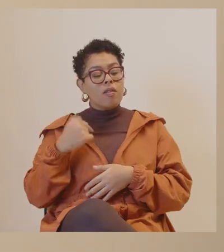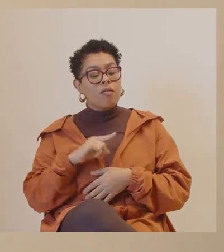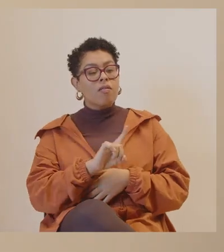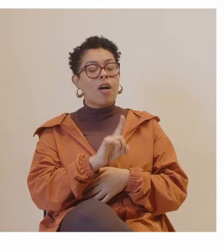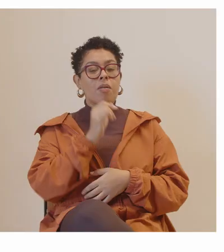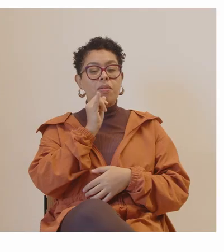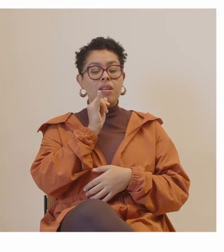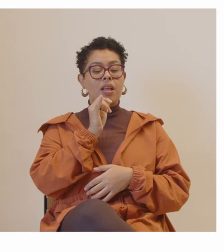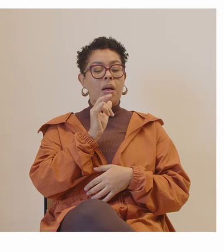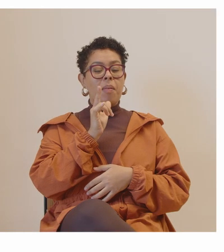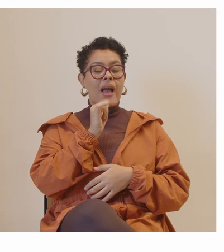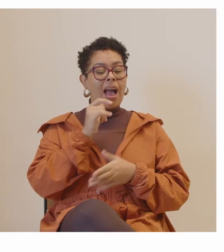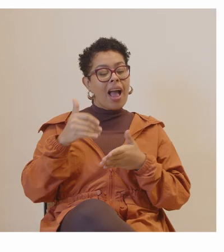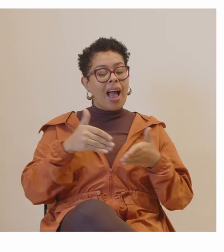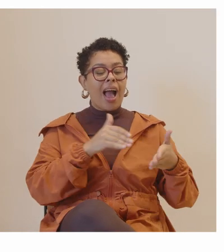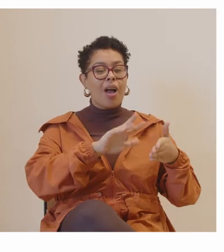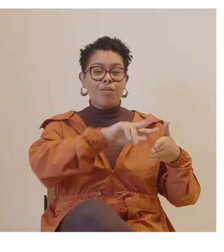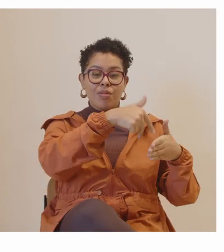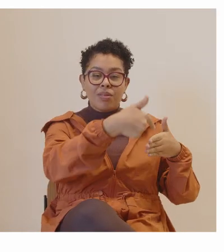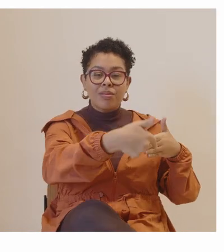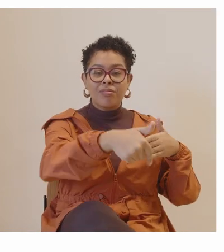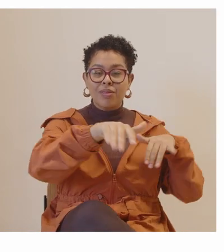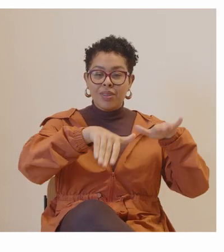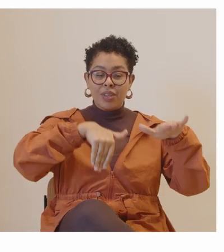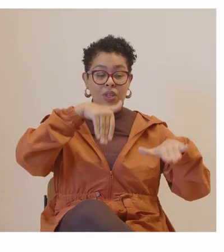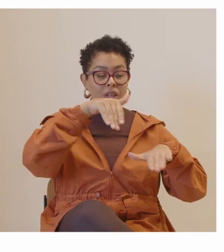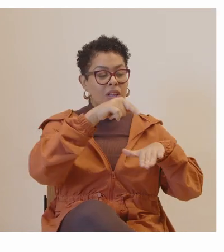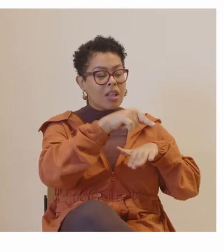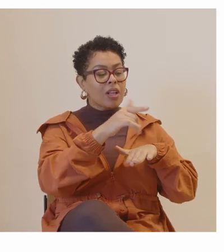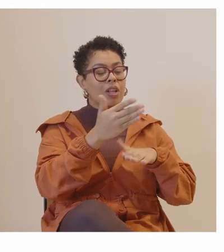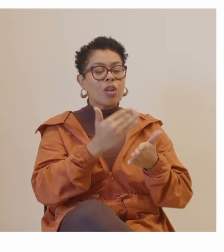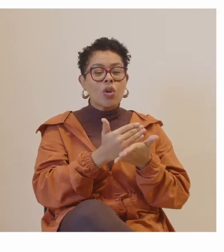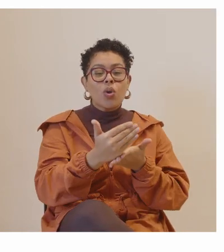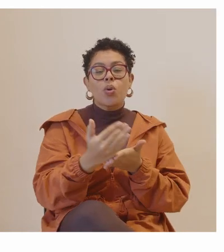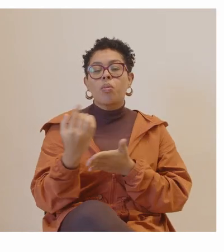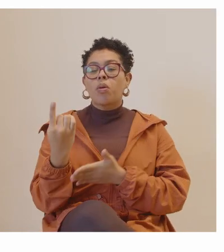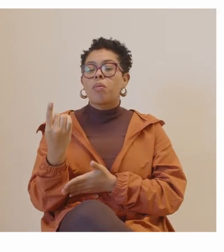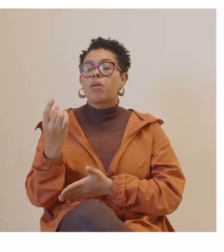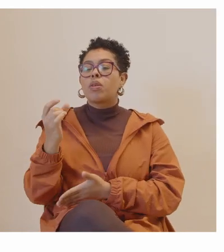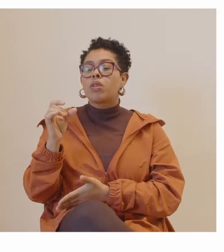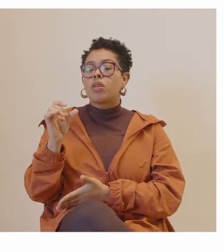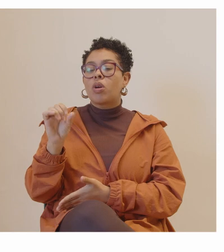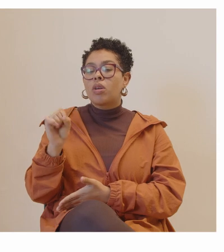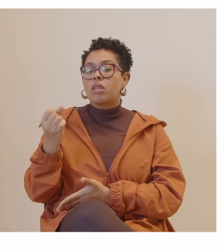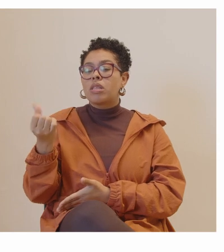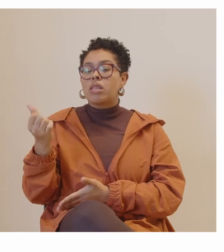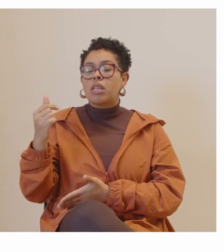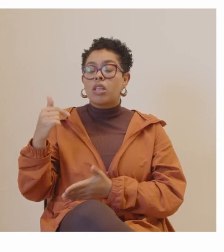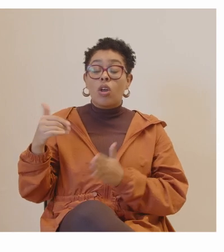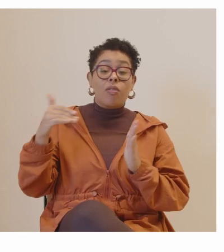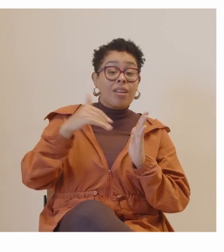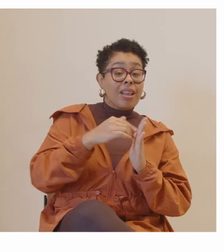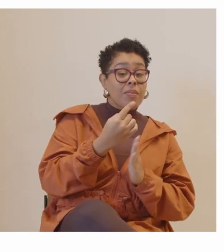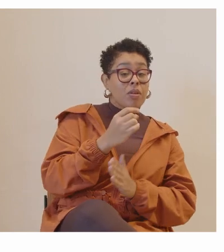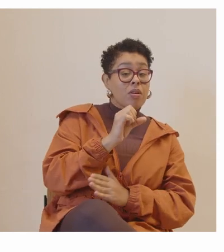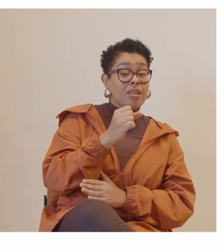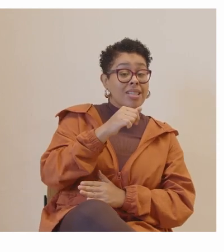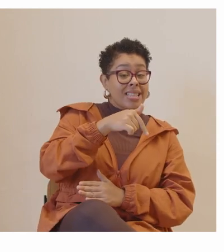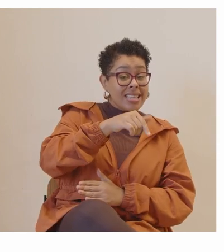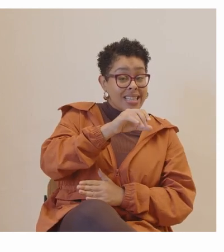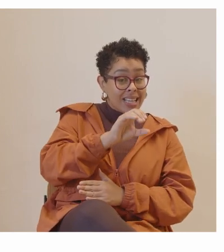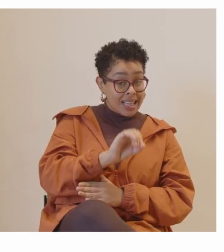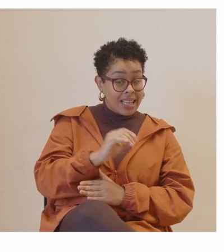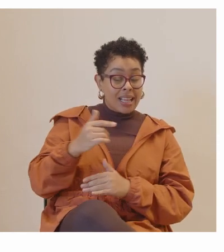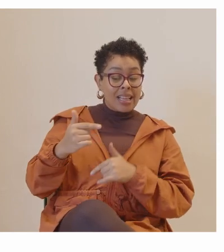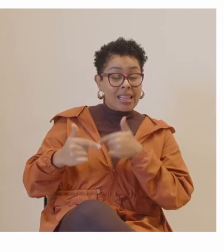né? Que são obras que ele começa a realizar entre 1869 e 1870. Ele está trabalhando lado a lado